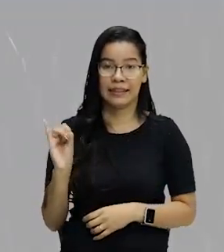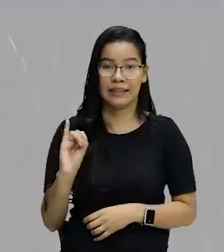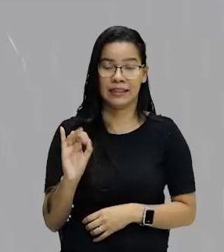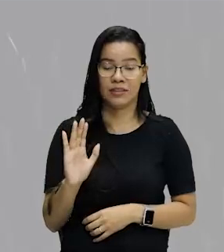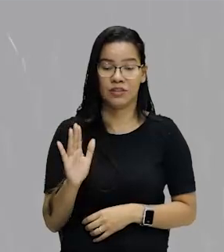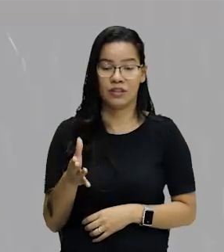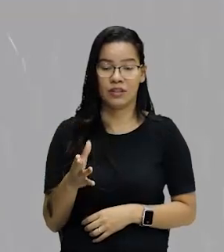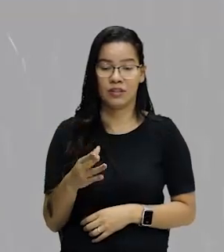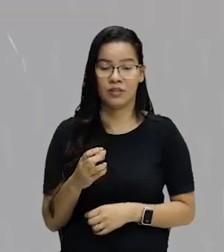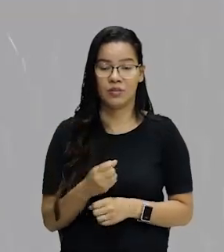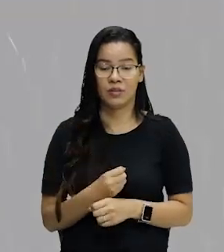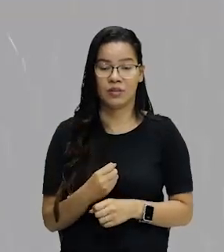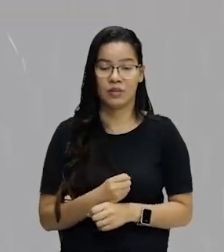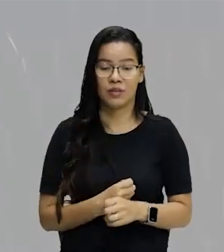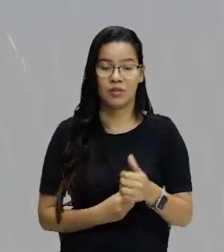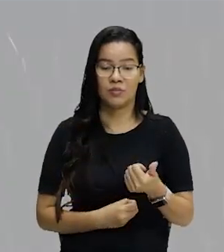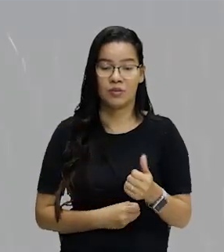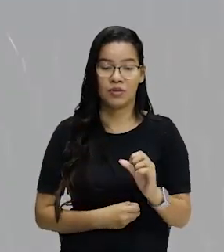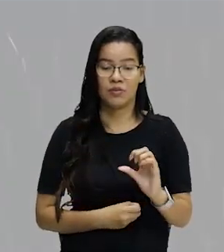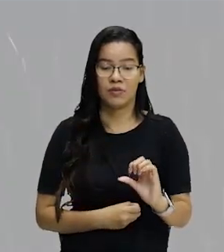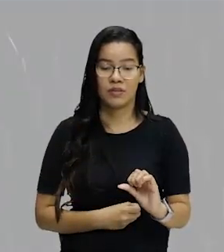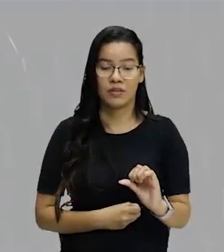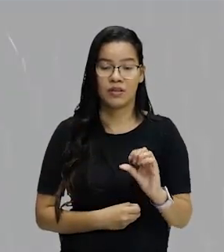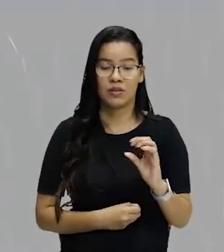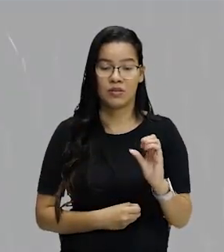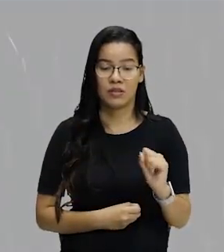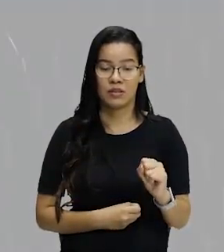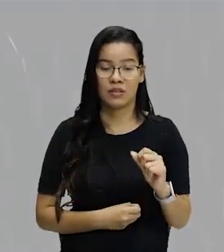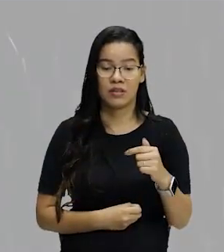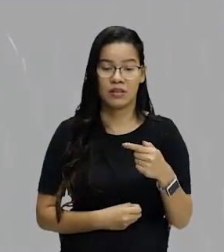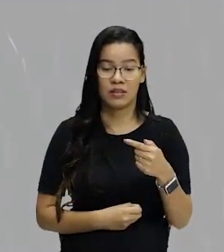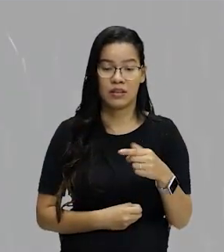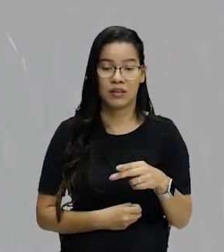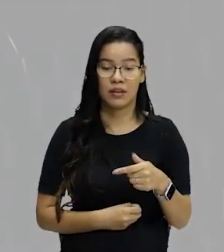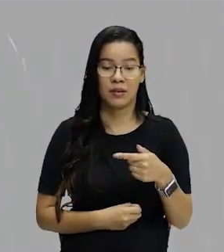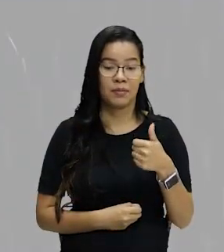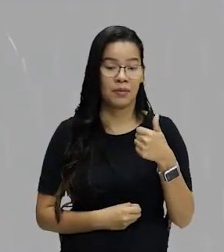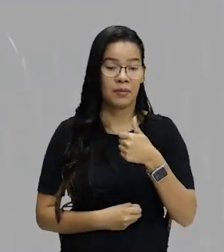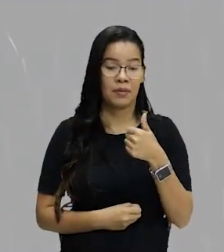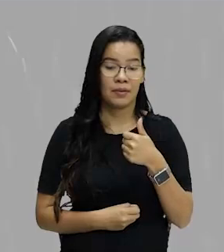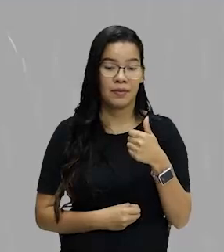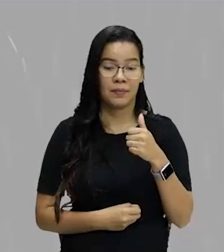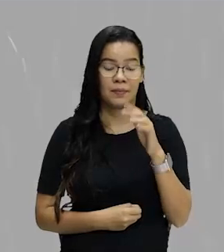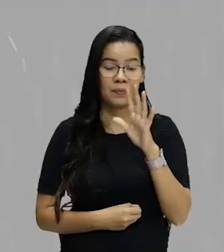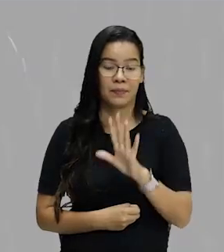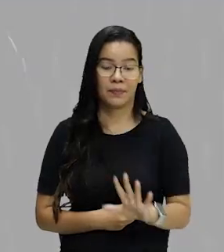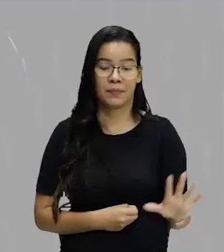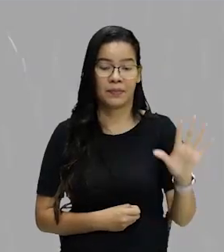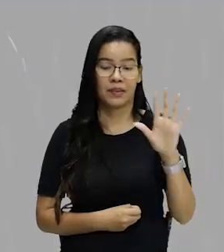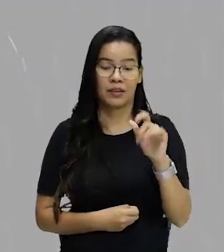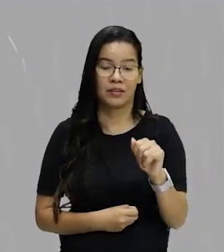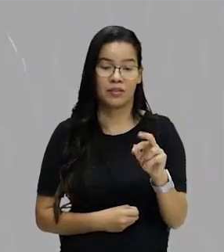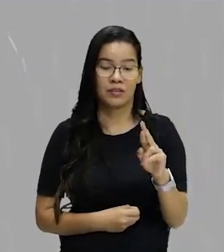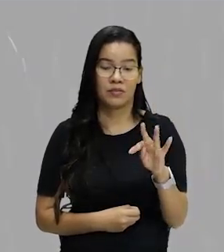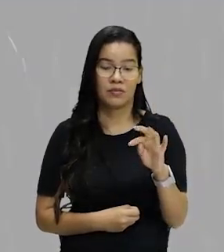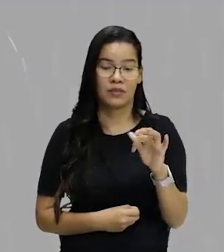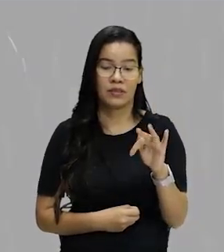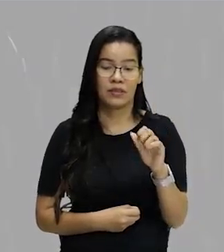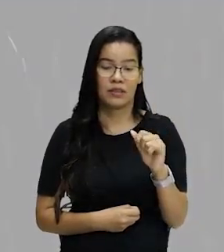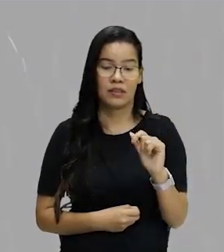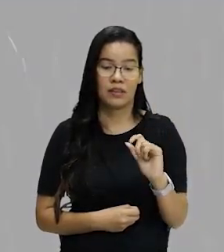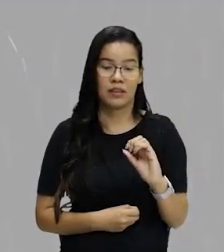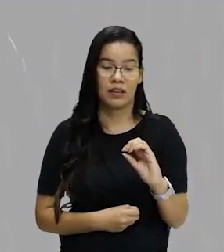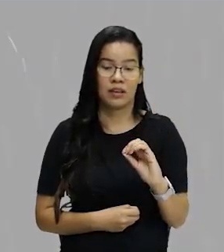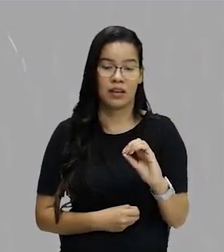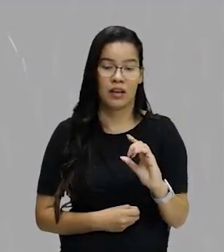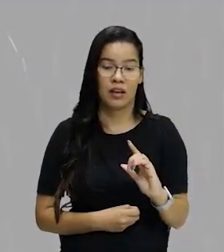1987, a sua primeira competição em parede artificial, ou indoor, como eu já falei para vocês aqui no conceito. Está